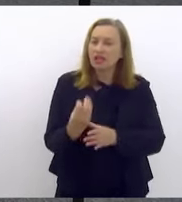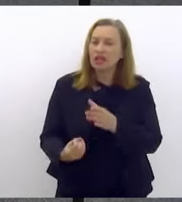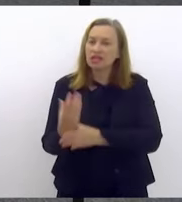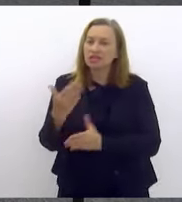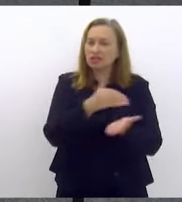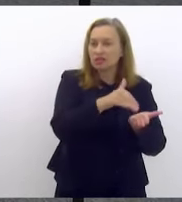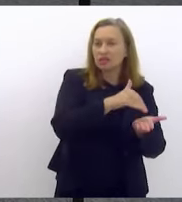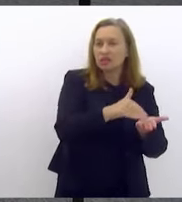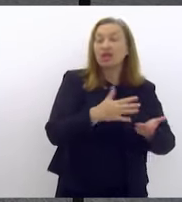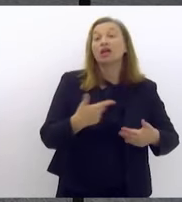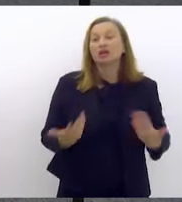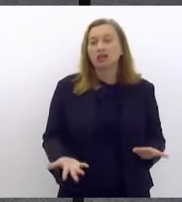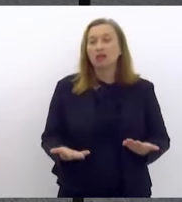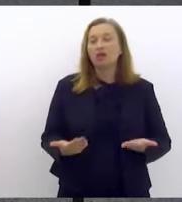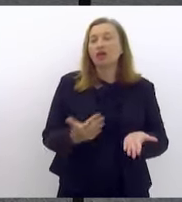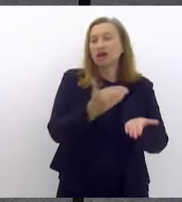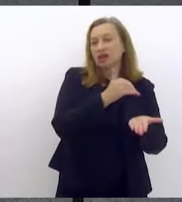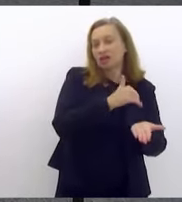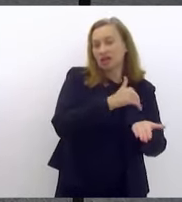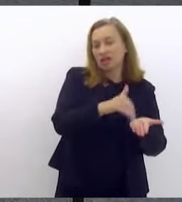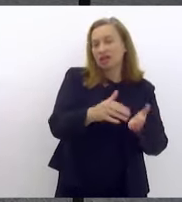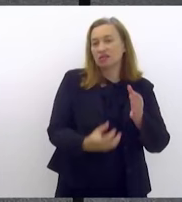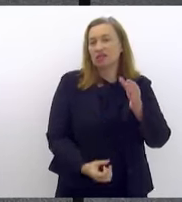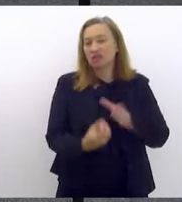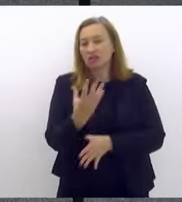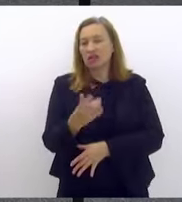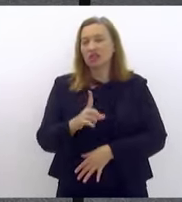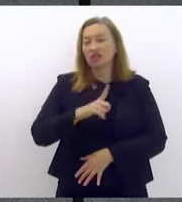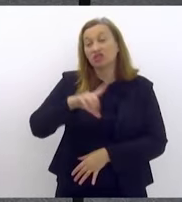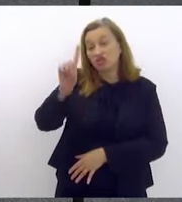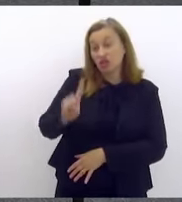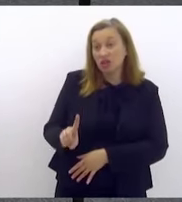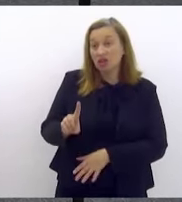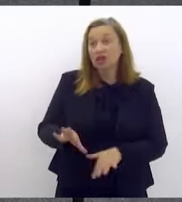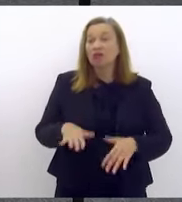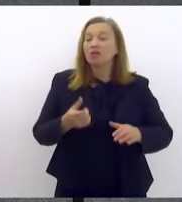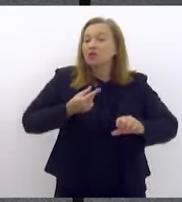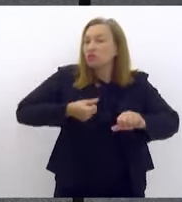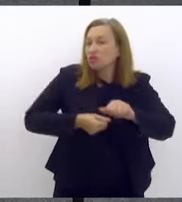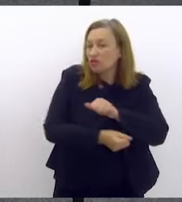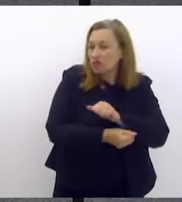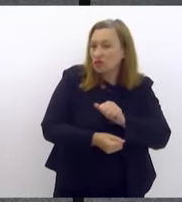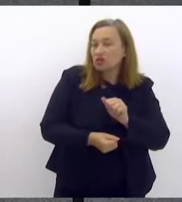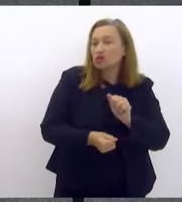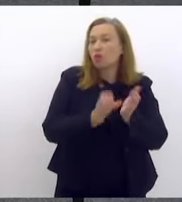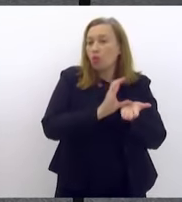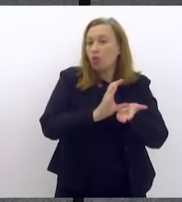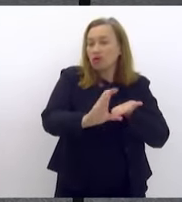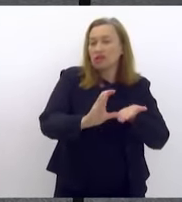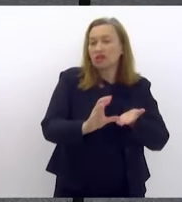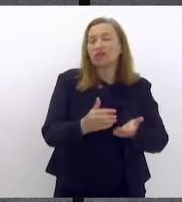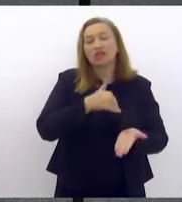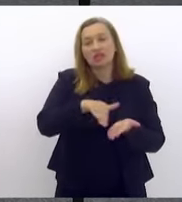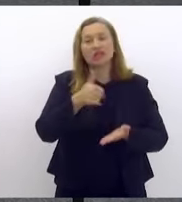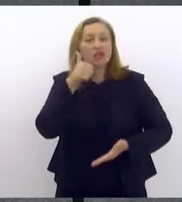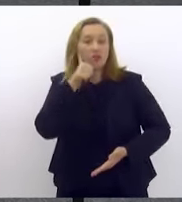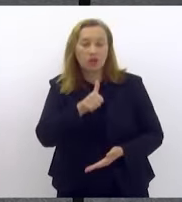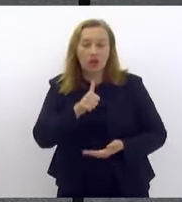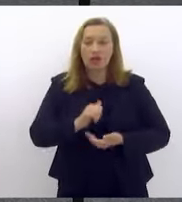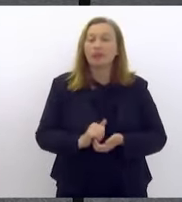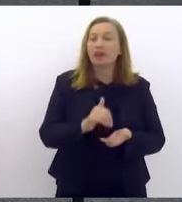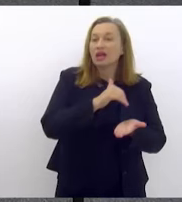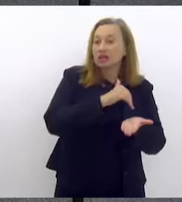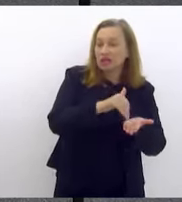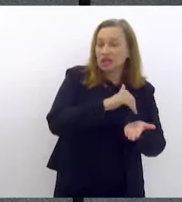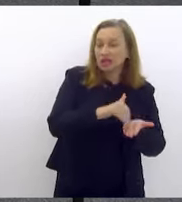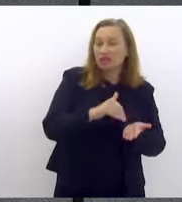são de direitos, né? Embora não sejam muitas vezes investidas, o orçamento da Secretaria da Mulher, o orçamento da